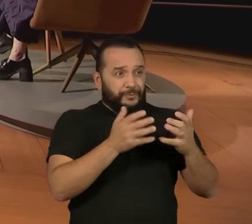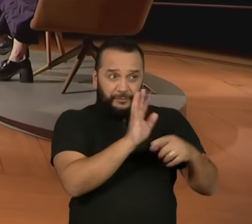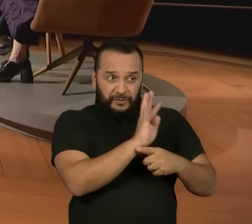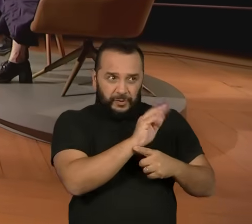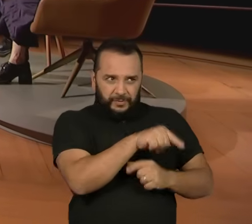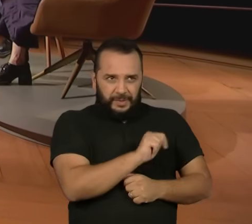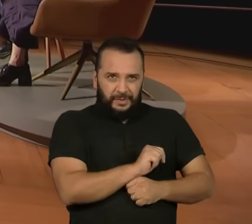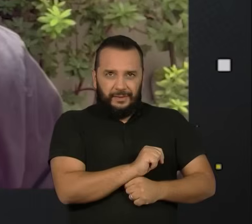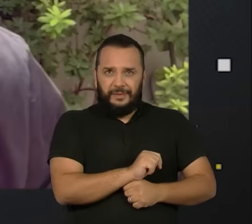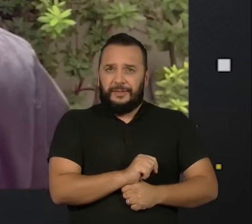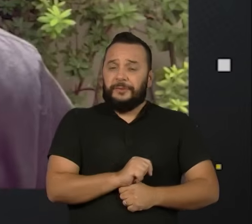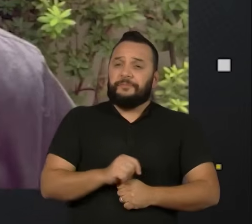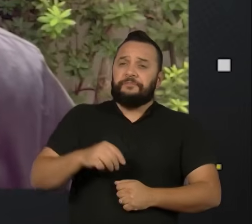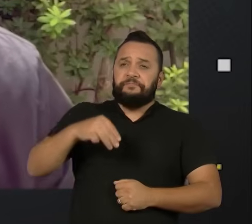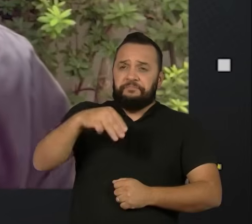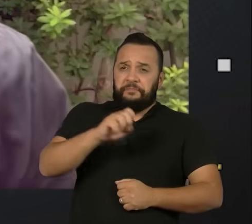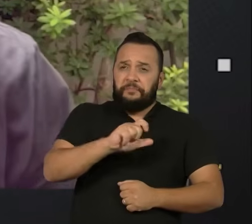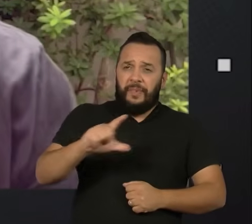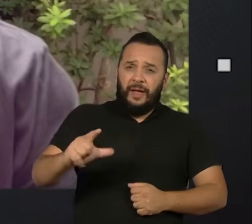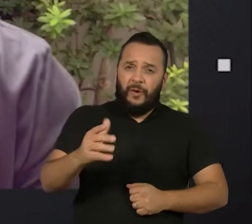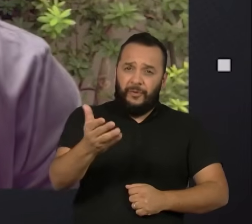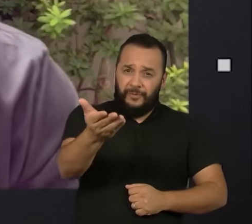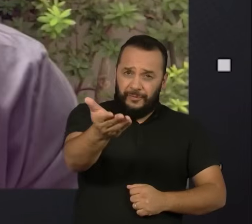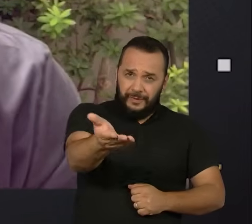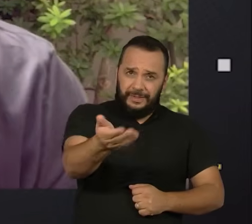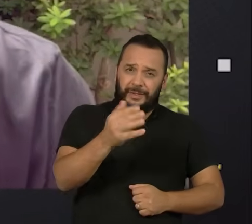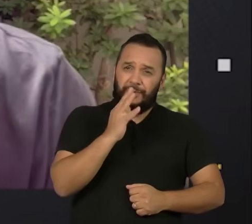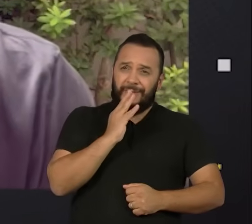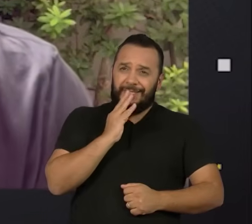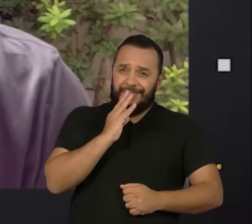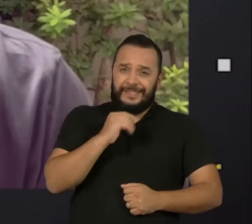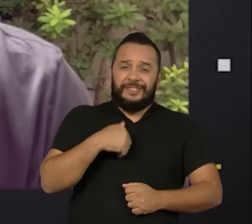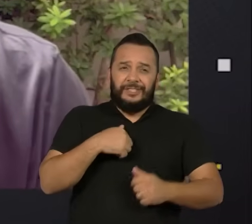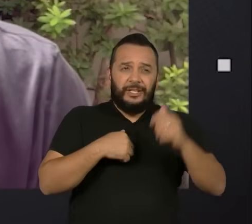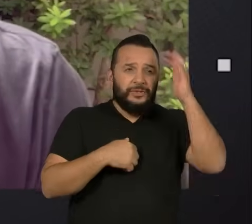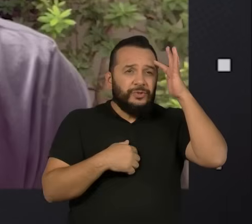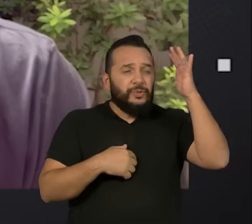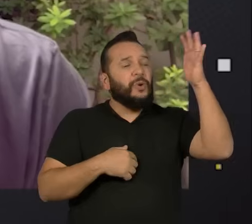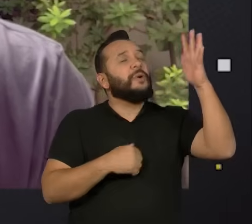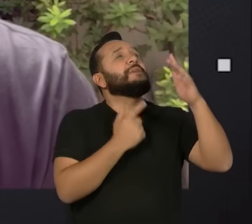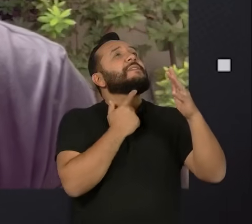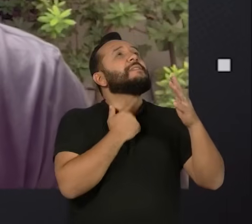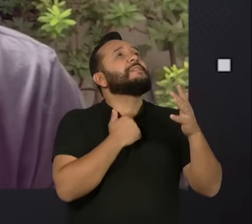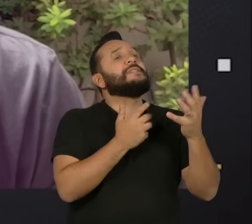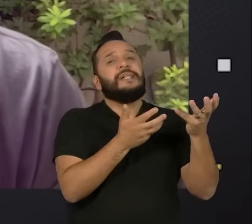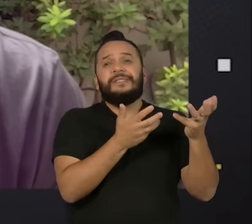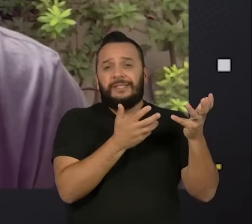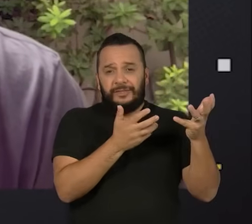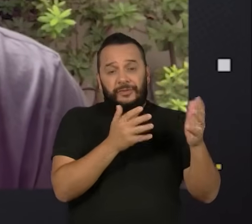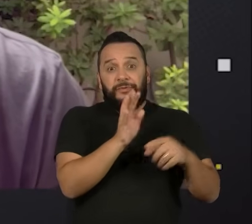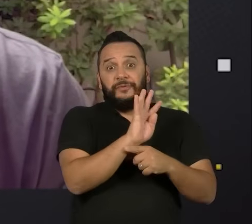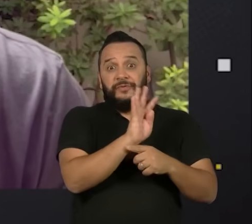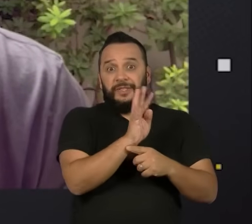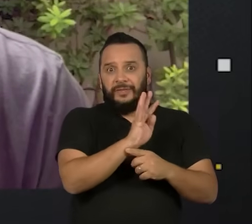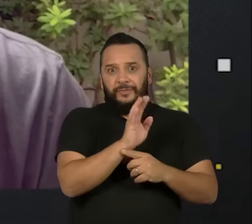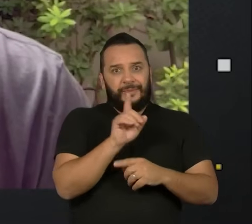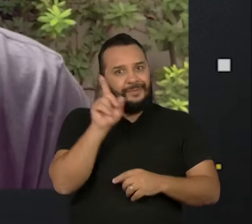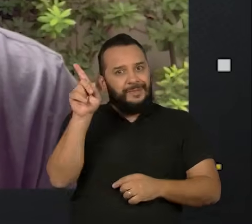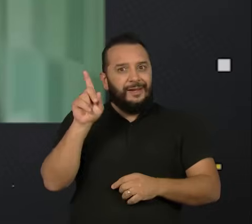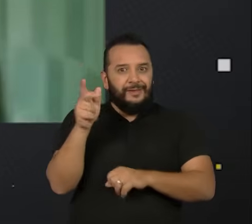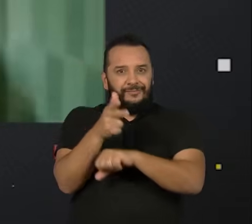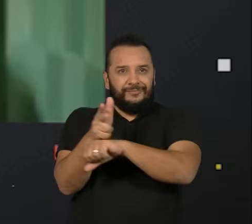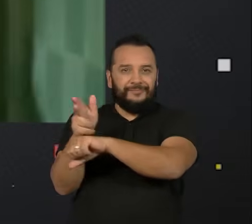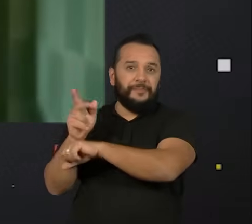falar de Mel Lisboa aqui no Persona. Nós nos conhecemos quando fizemos Sonhos e Desejos, um filme que foi rodado em Minas